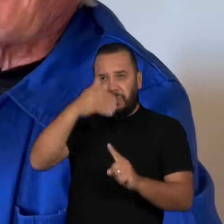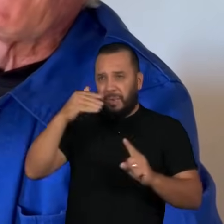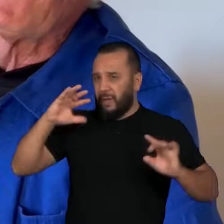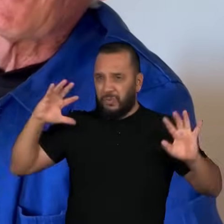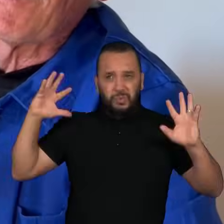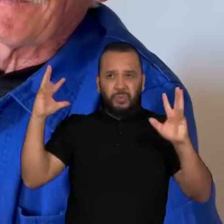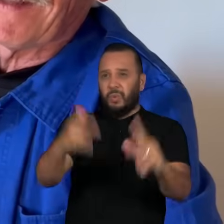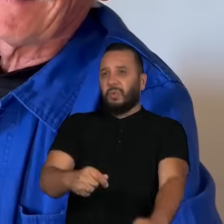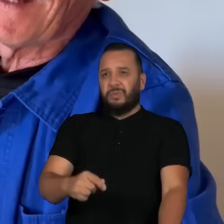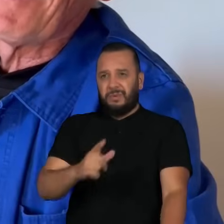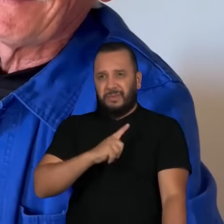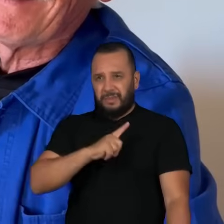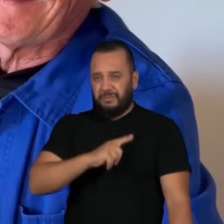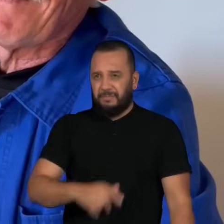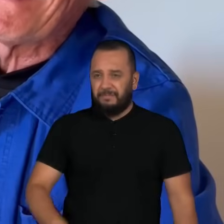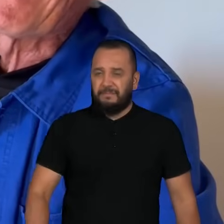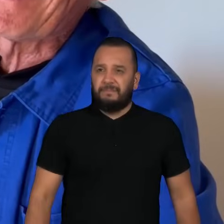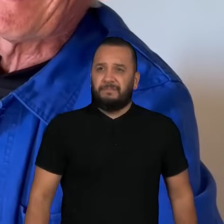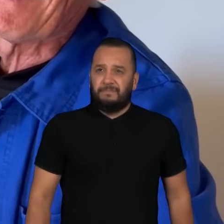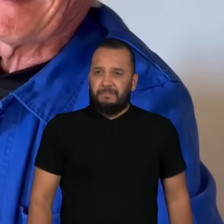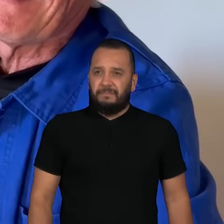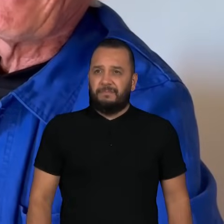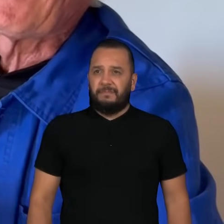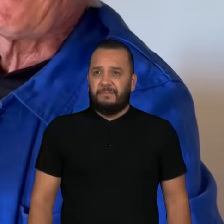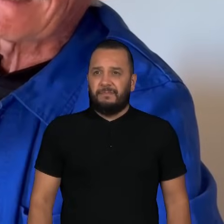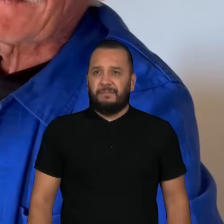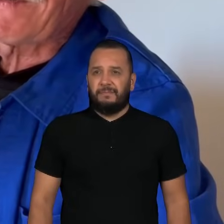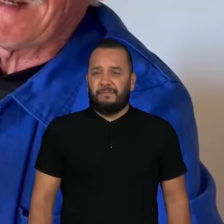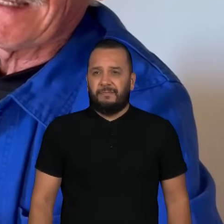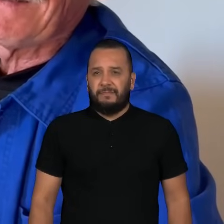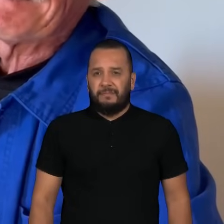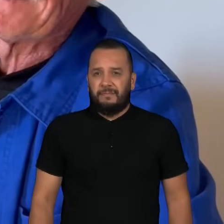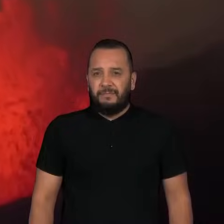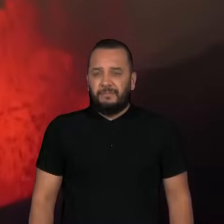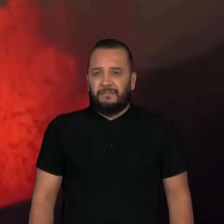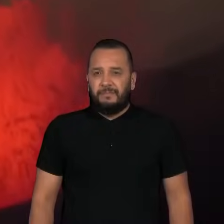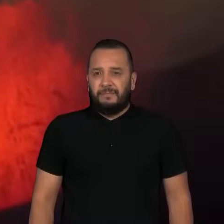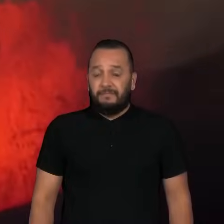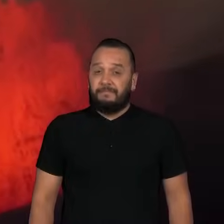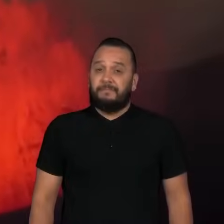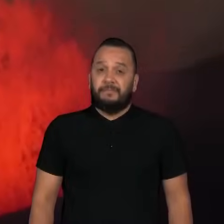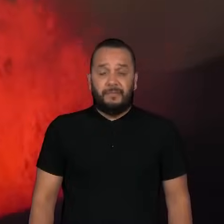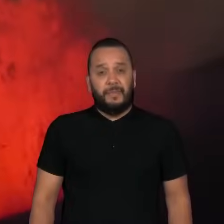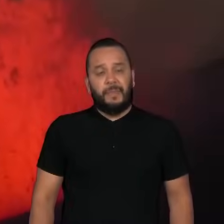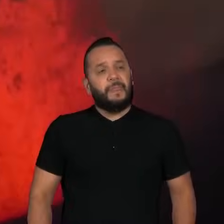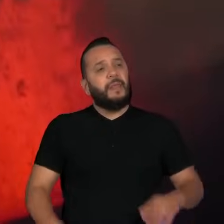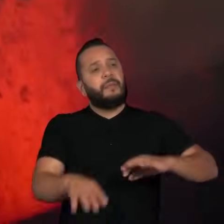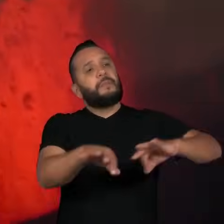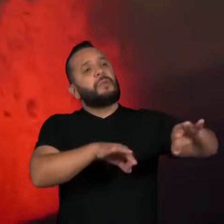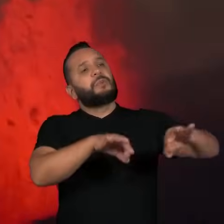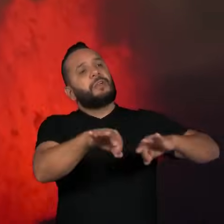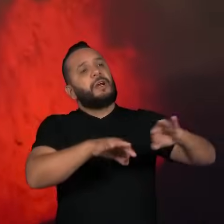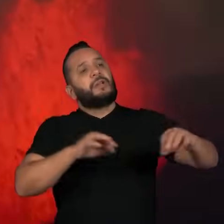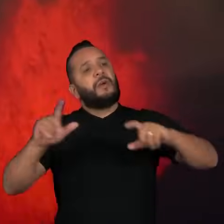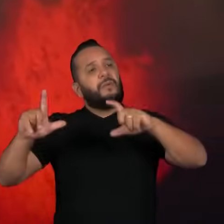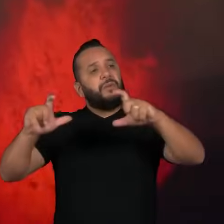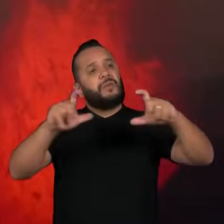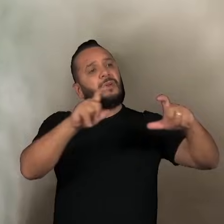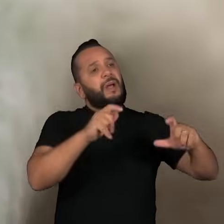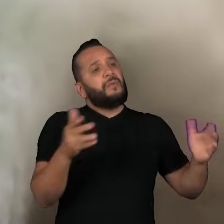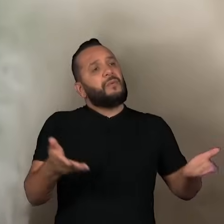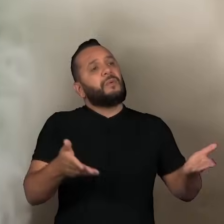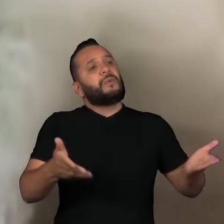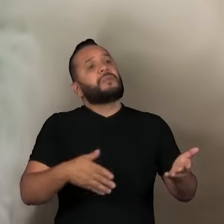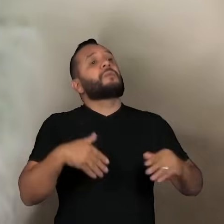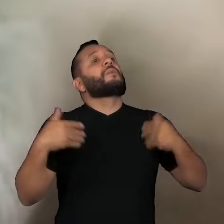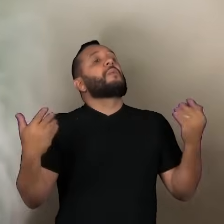C'est un peu faux cul tout ça, c'est un peu de mauvaise conscience, voilà. On est tous responsables là-dedans. Quais são os seus projetos fotográficos atualmente? En